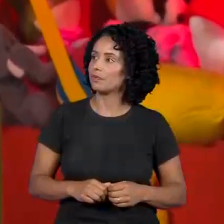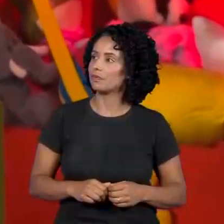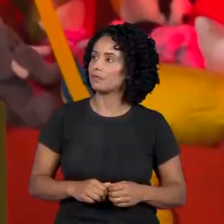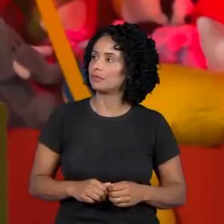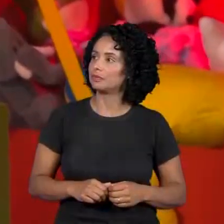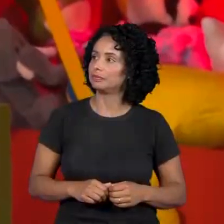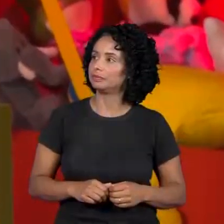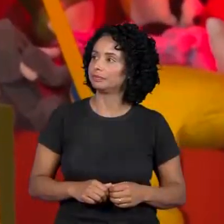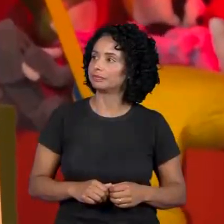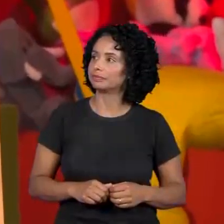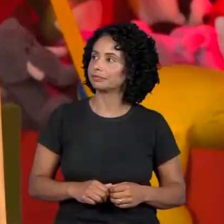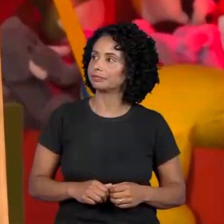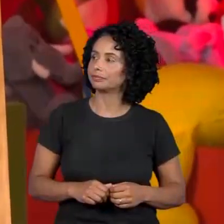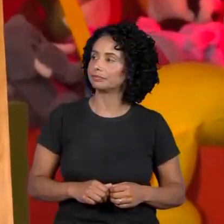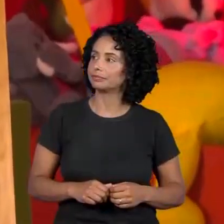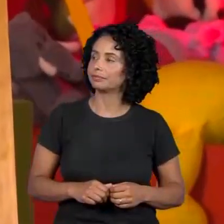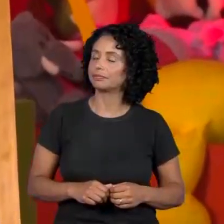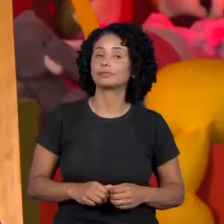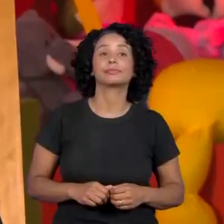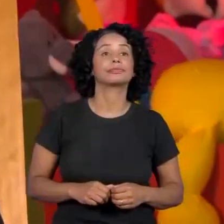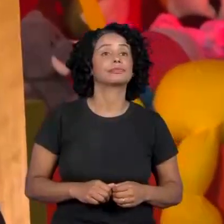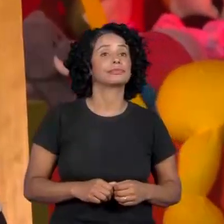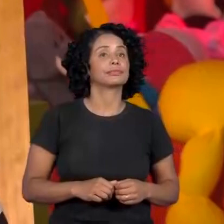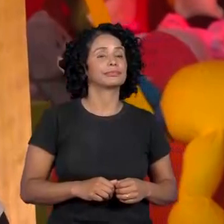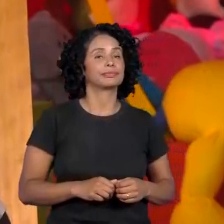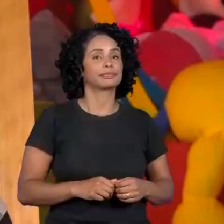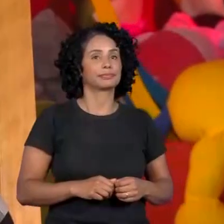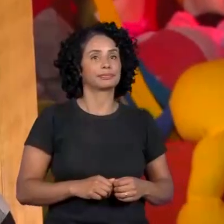Bem, vou começar pelo meio.